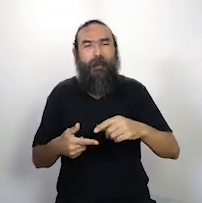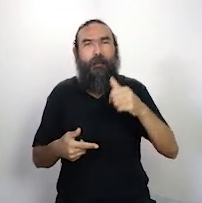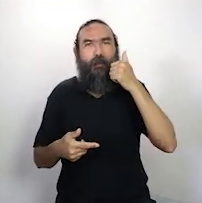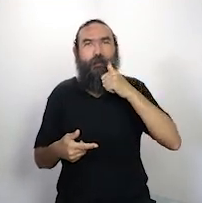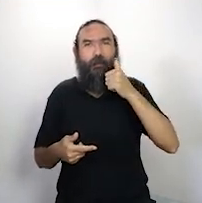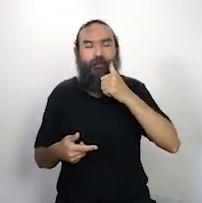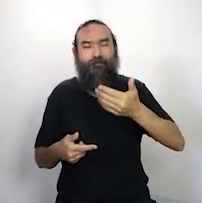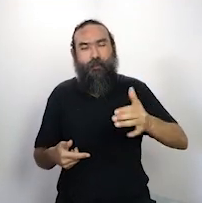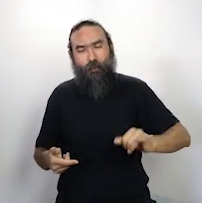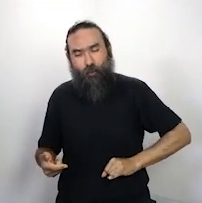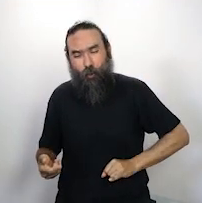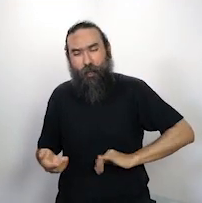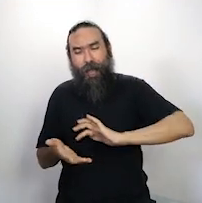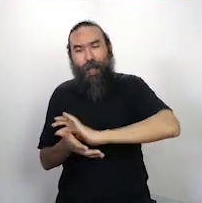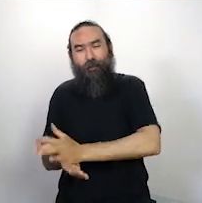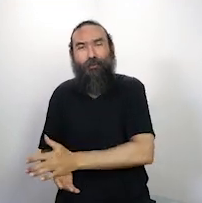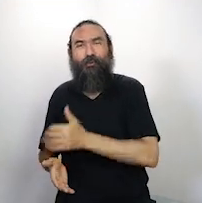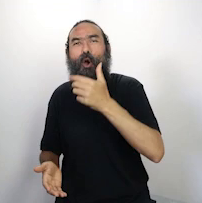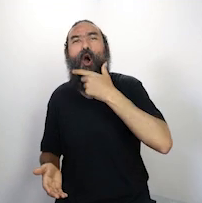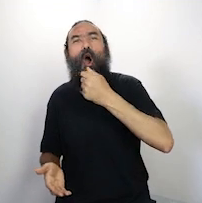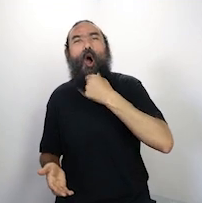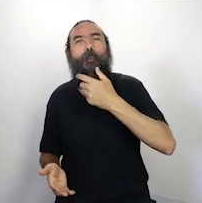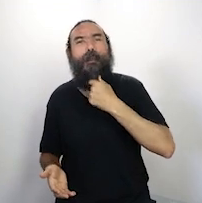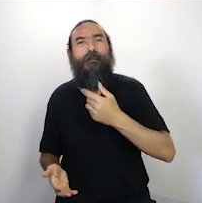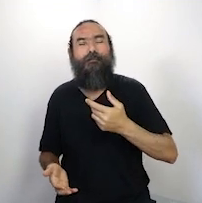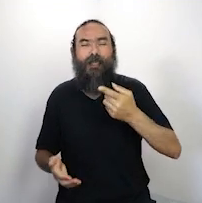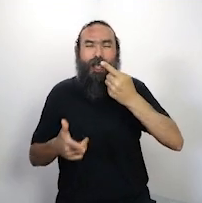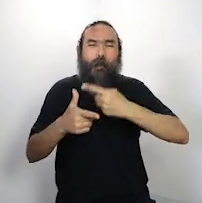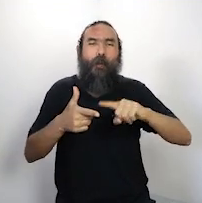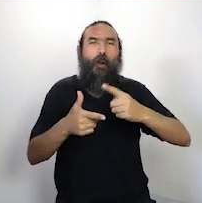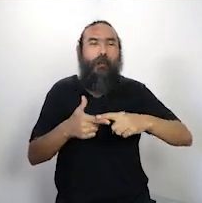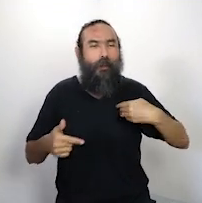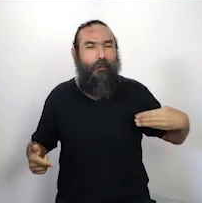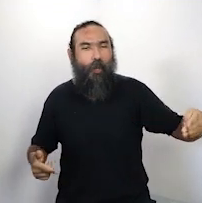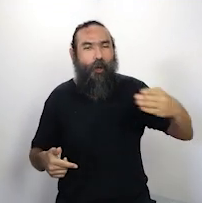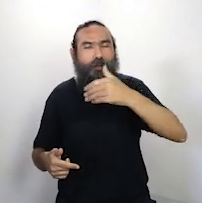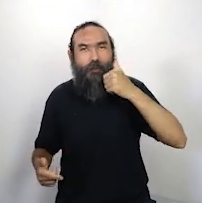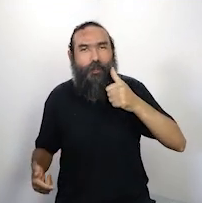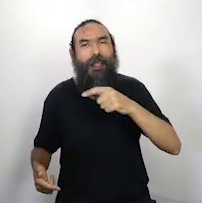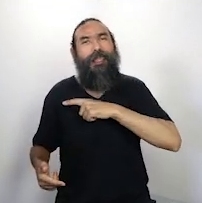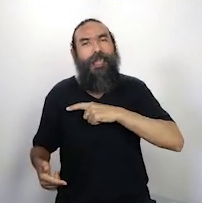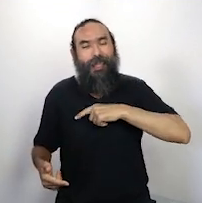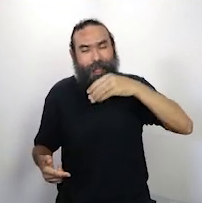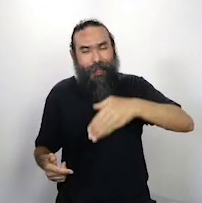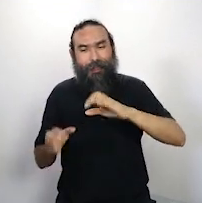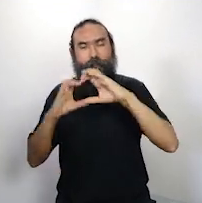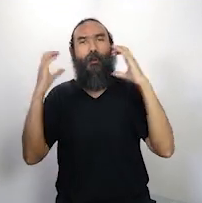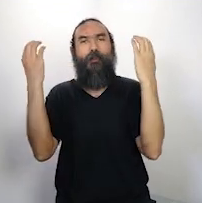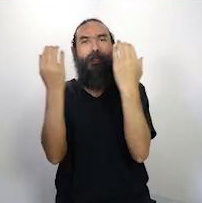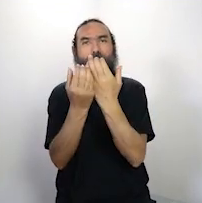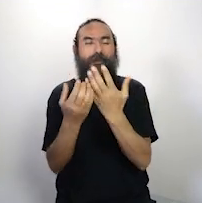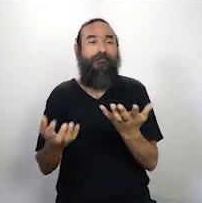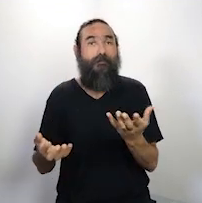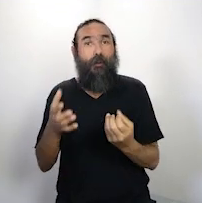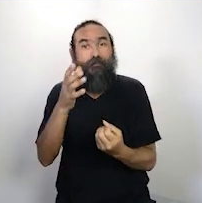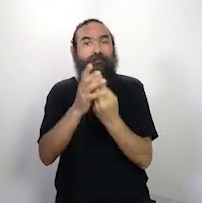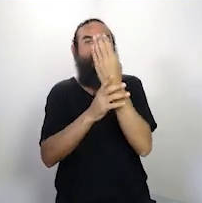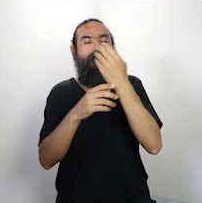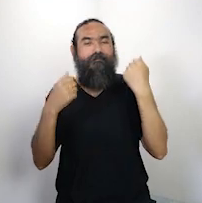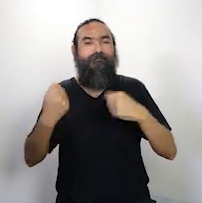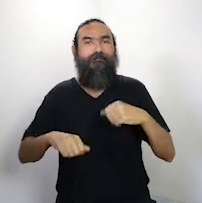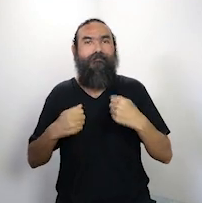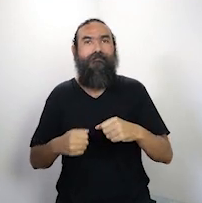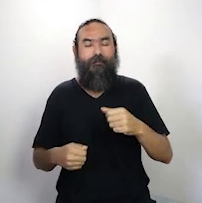diários que a gente convivia dentro da, convive dentro da comunidade. Então daí surgiu o Baque Mulher. E aí foi, foi